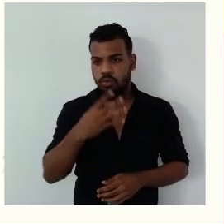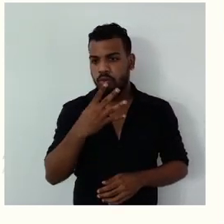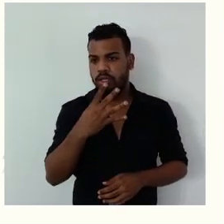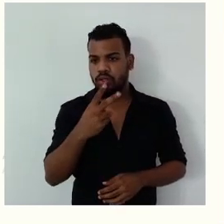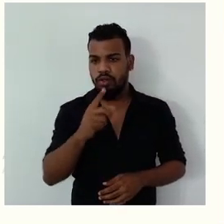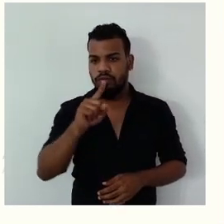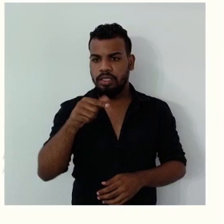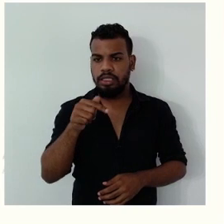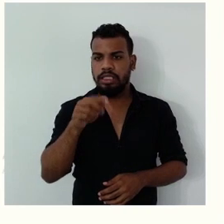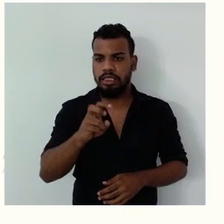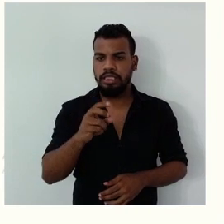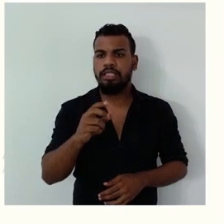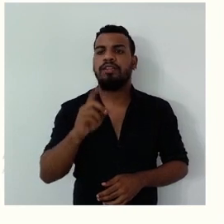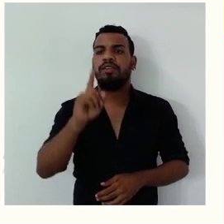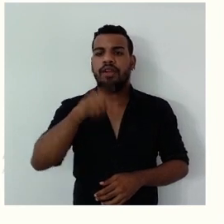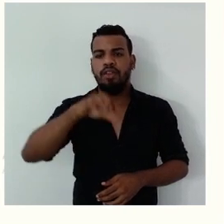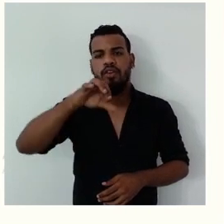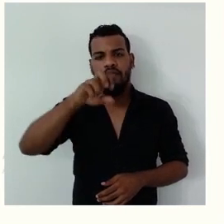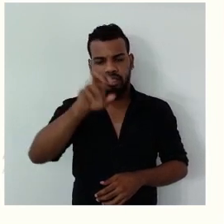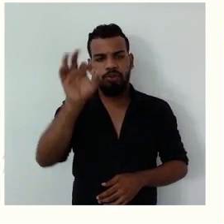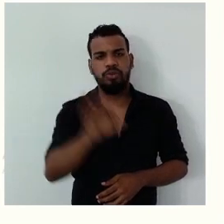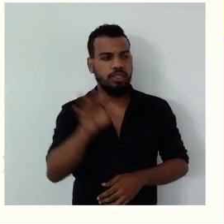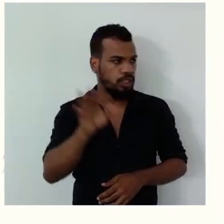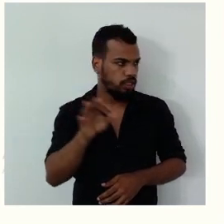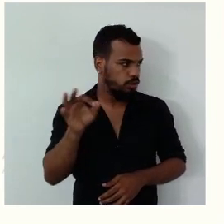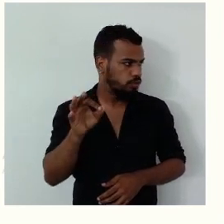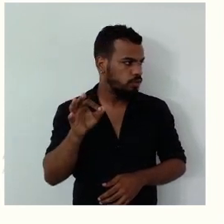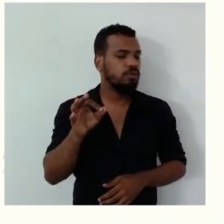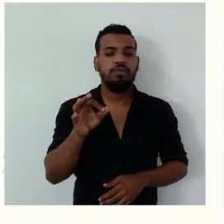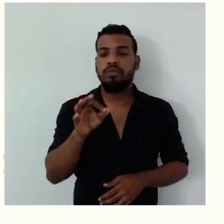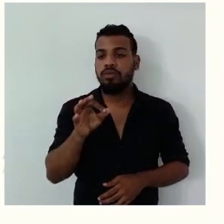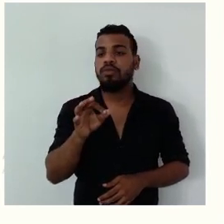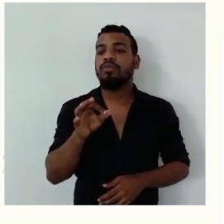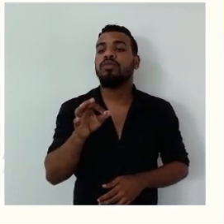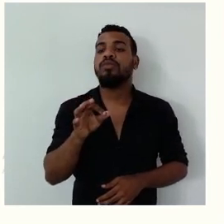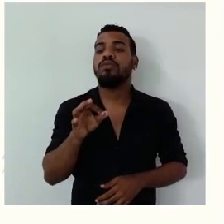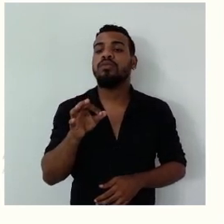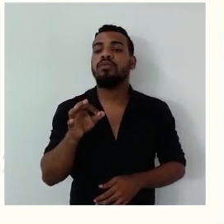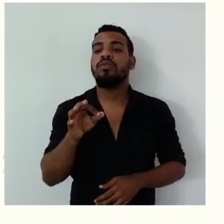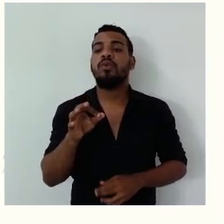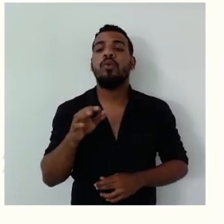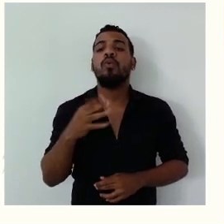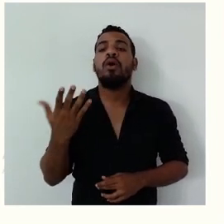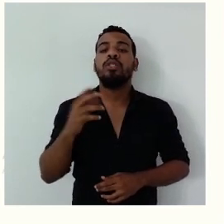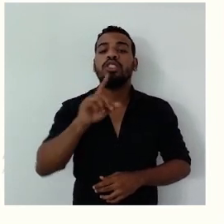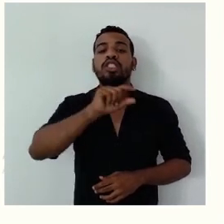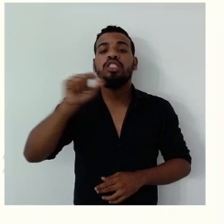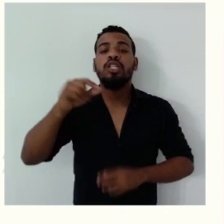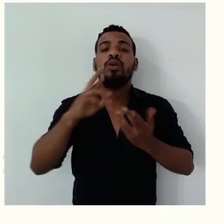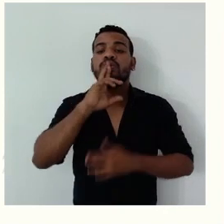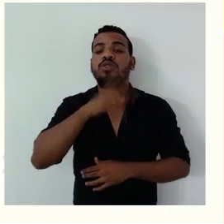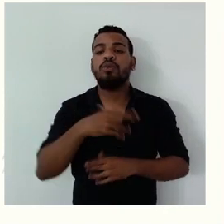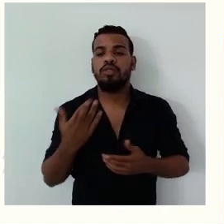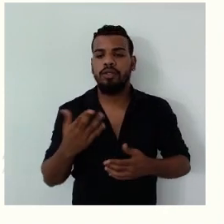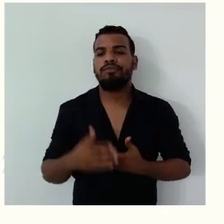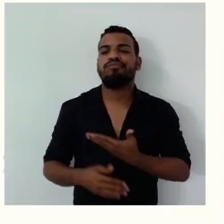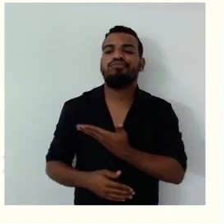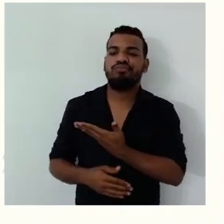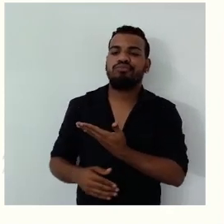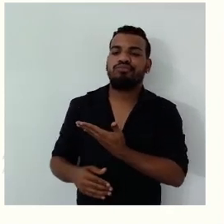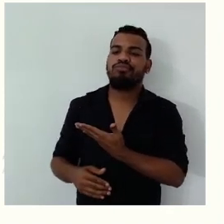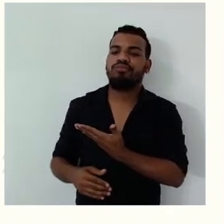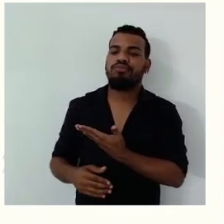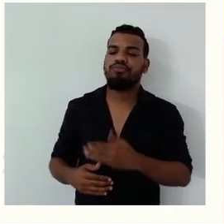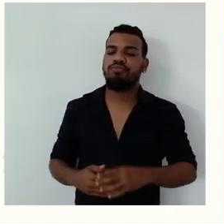42,75 equivale a 95%. E qual o valor que equivale a 100? Então, X